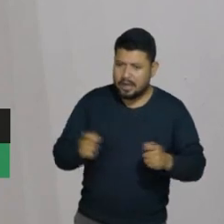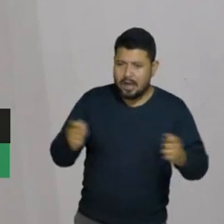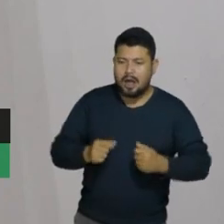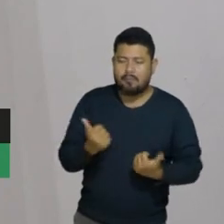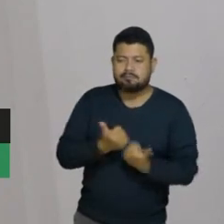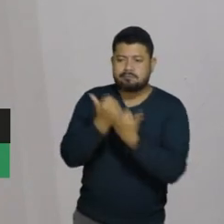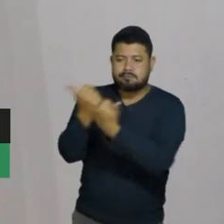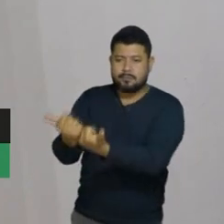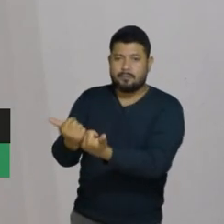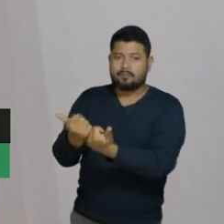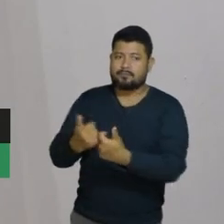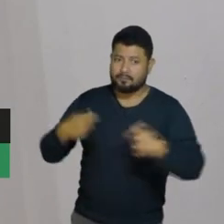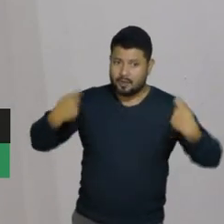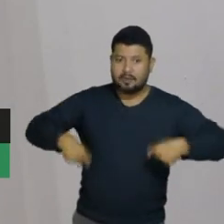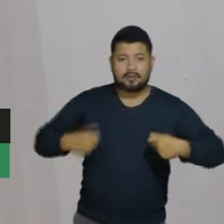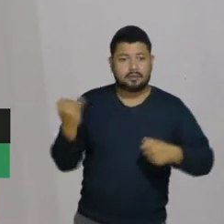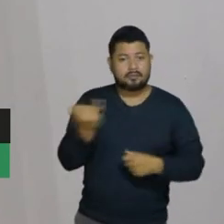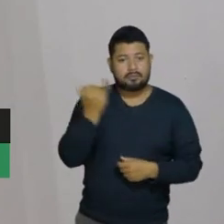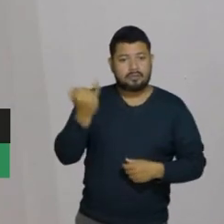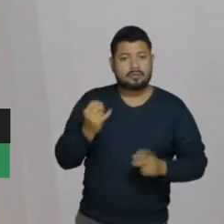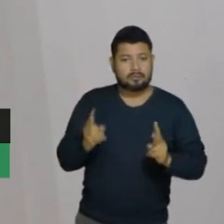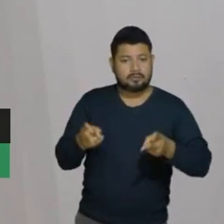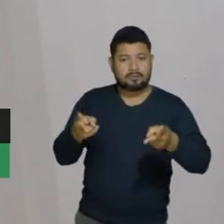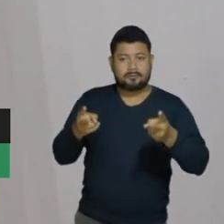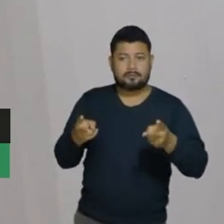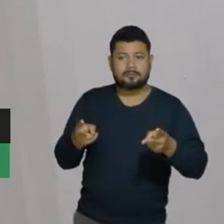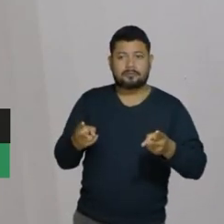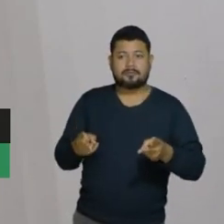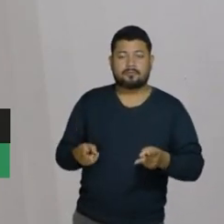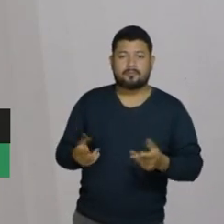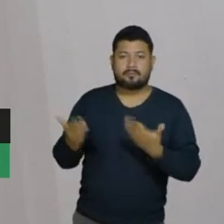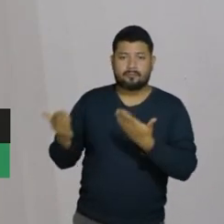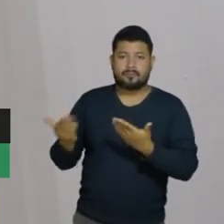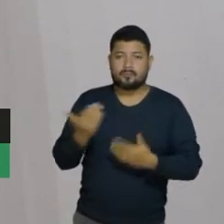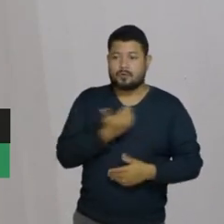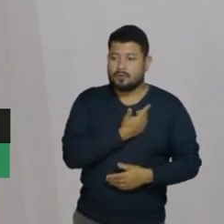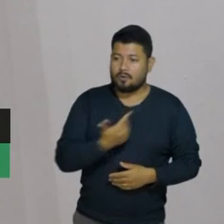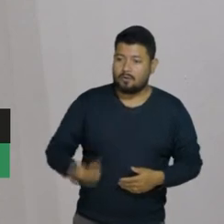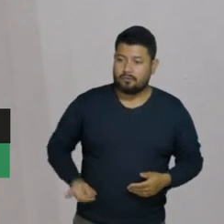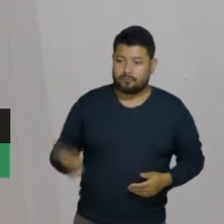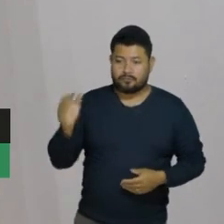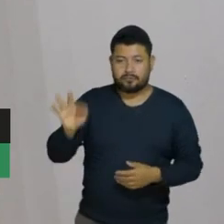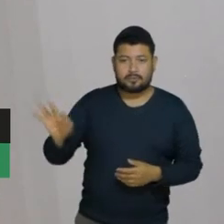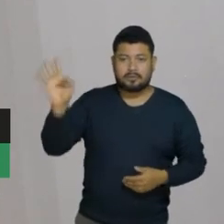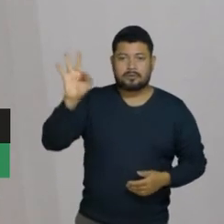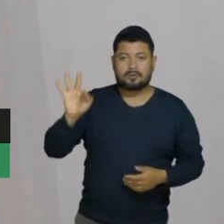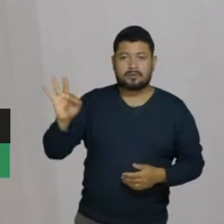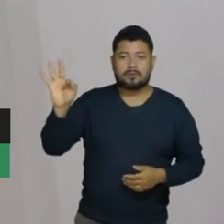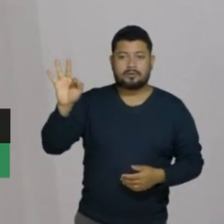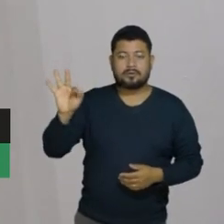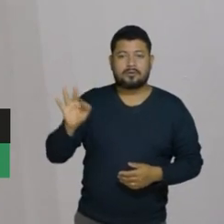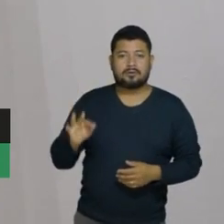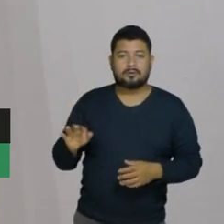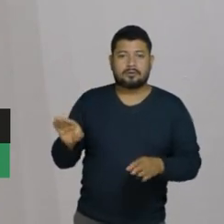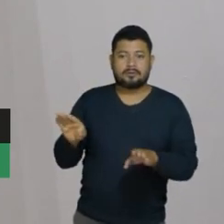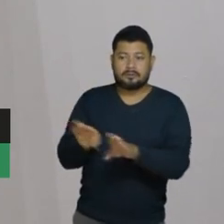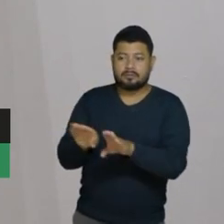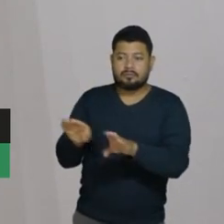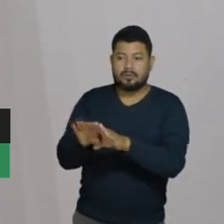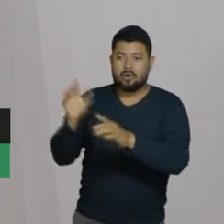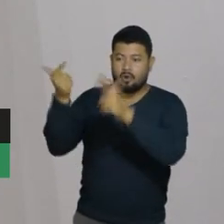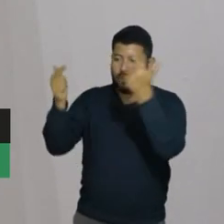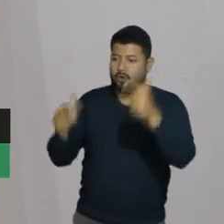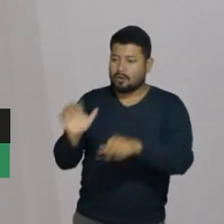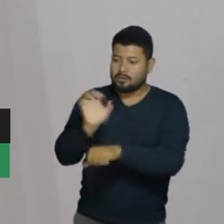nós temos que contribuir para com a federação, para com a União, que é a nossa obrigação, e para com os estados que precisam dessa